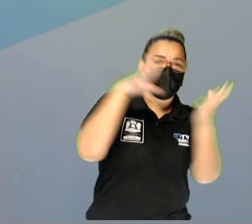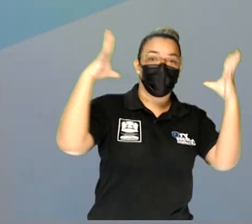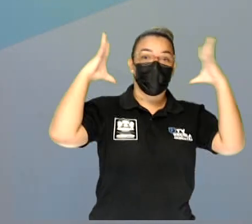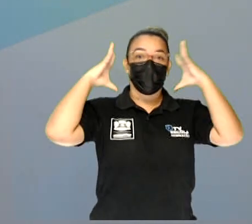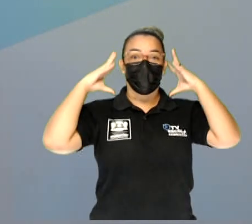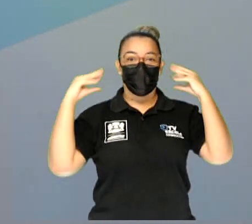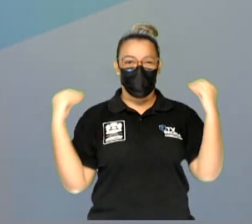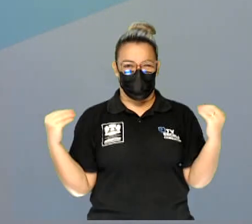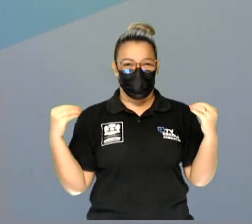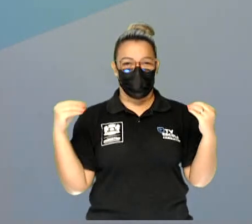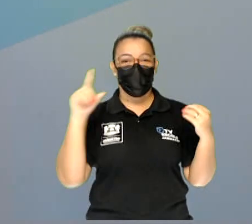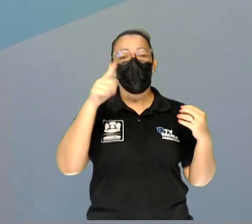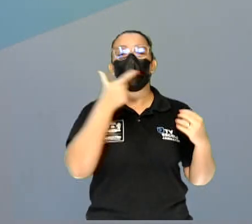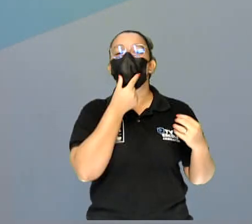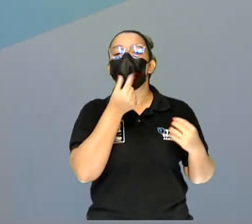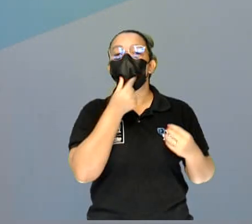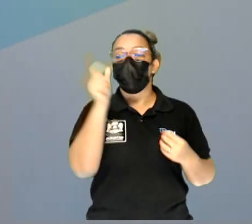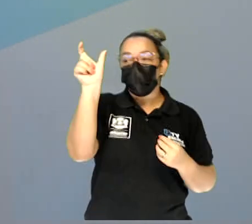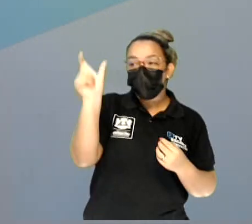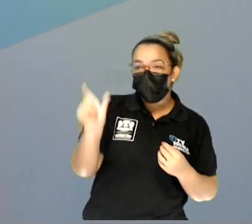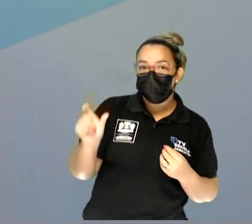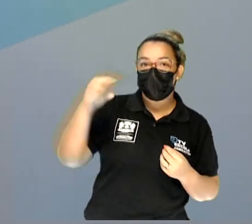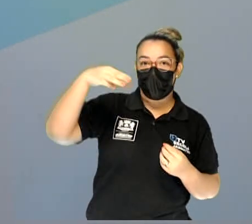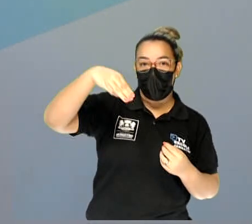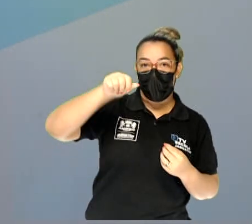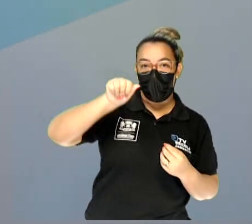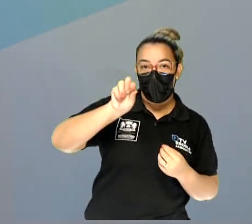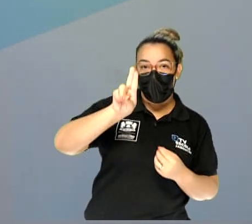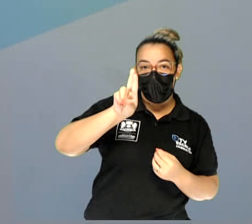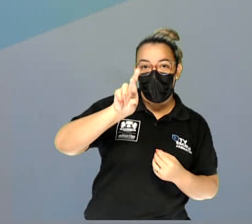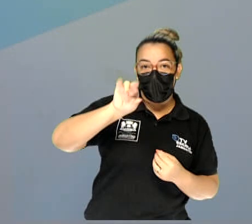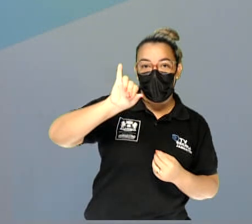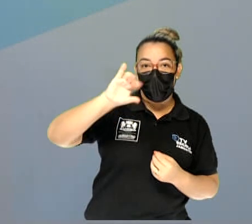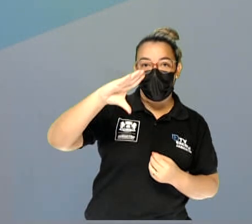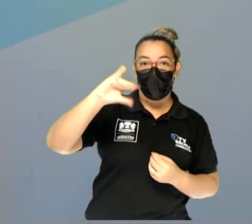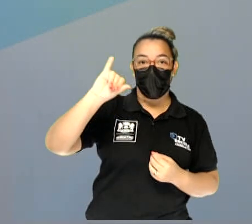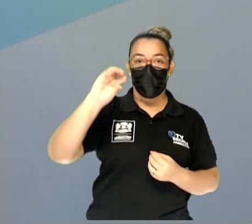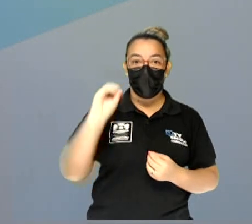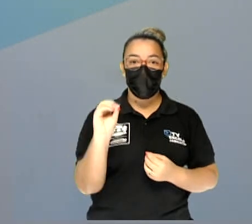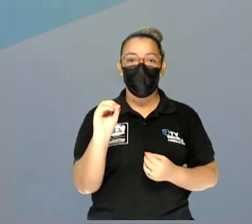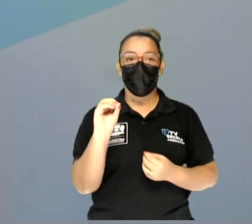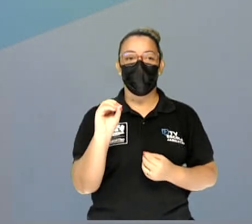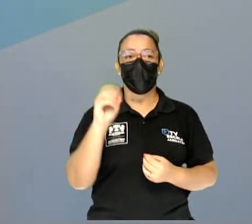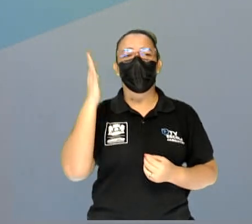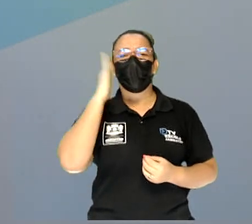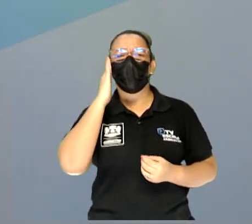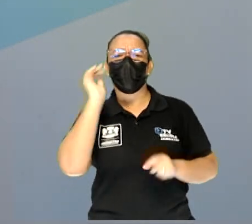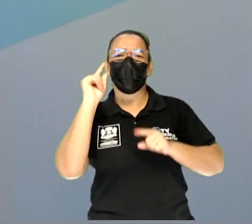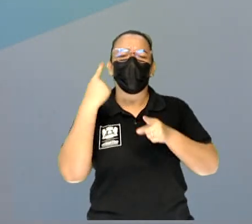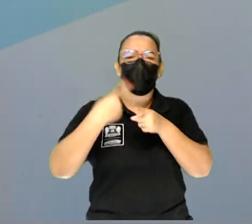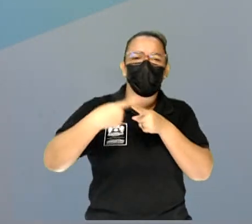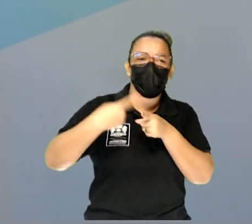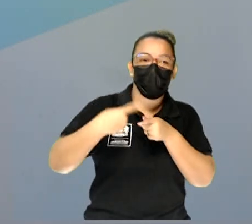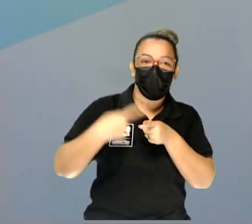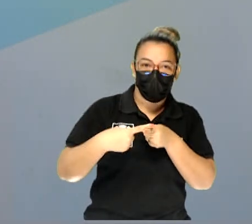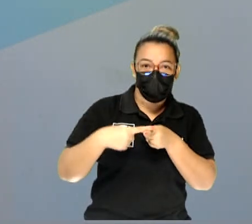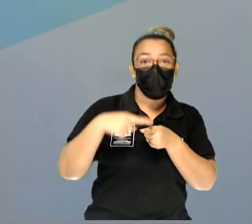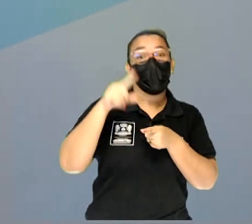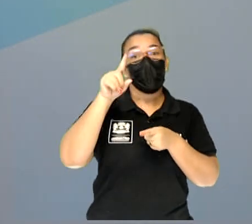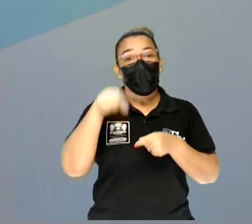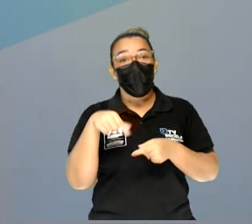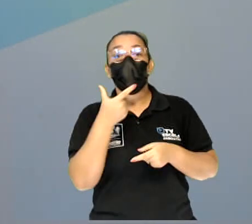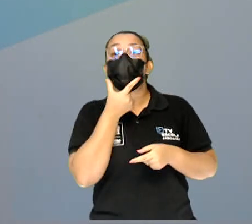de Nassau é um dos nomes que a gente vai pegar hoje, um nome emblemático, e a gente vai entender por quê. Maurício de Nassau, ele foi um